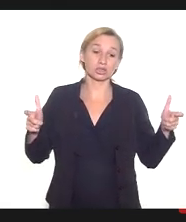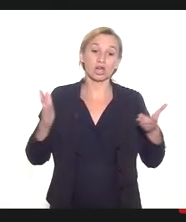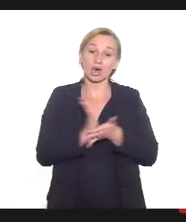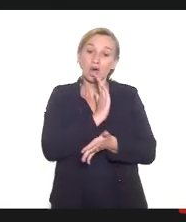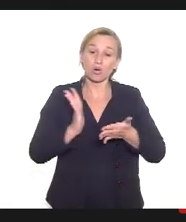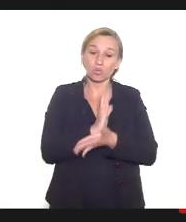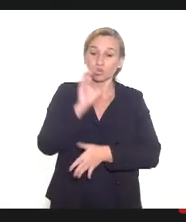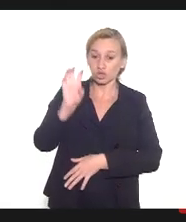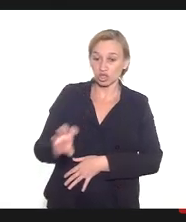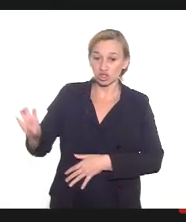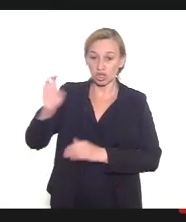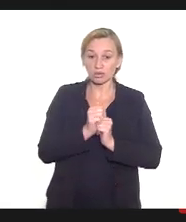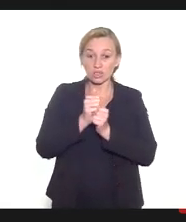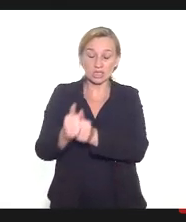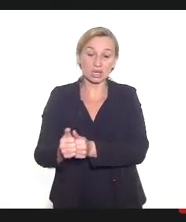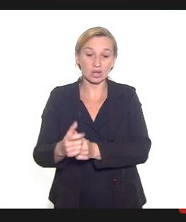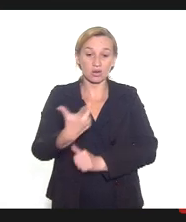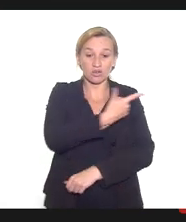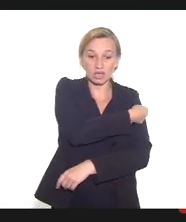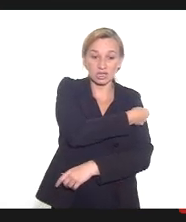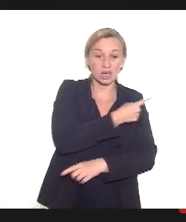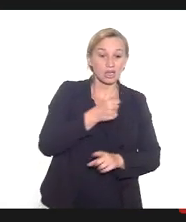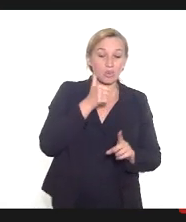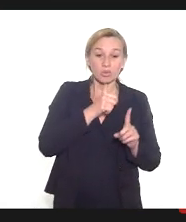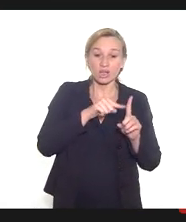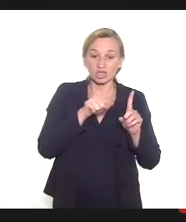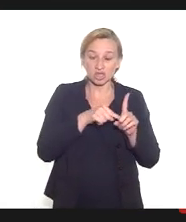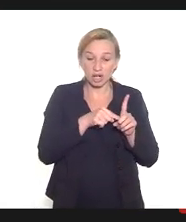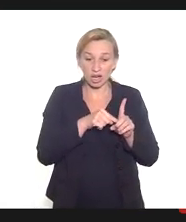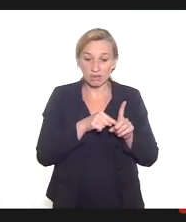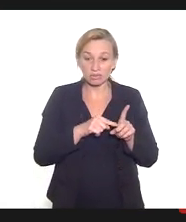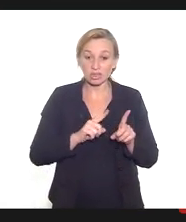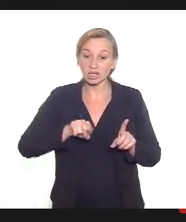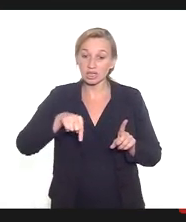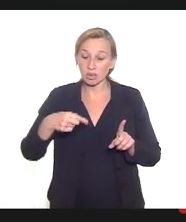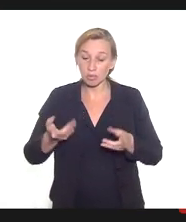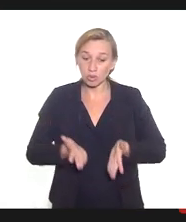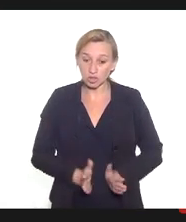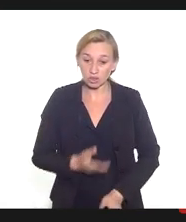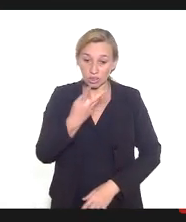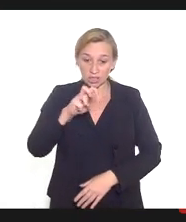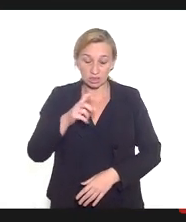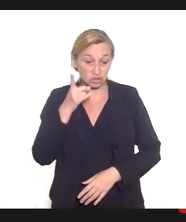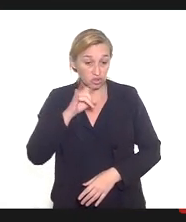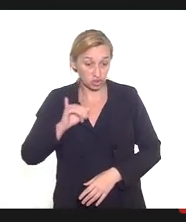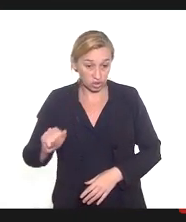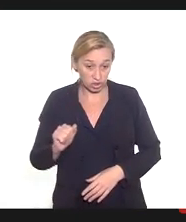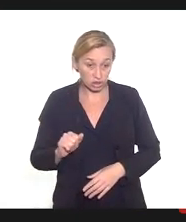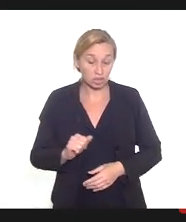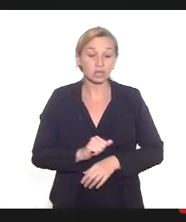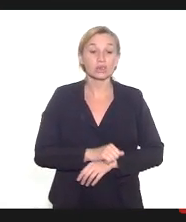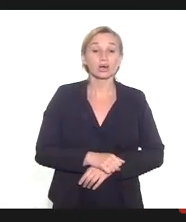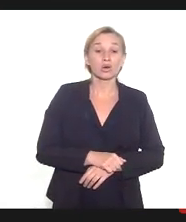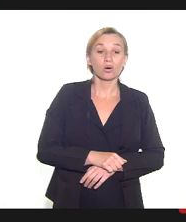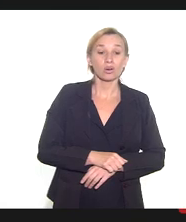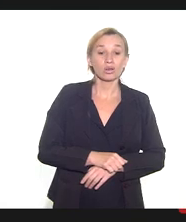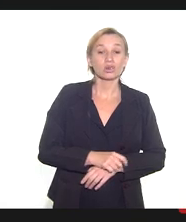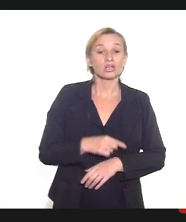alguns estados seguiram assinando gestantes e puérperas outros suspenderam a Fascinação de todas as gestantes e puérperas